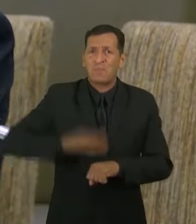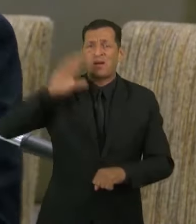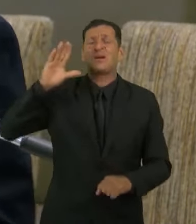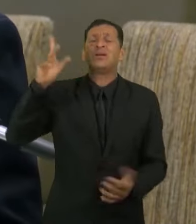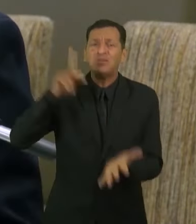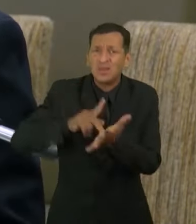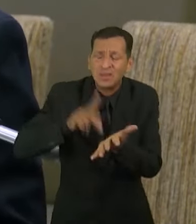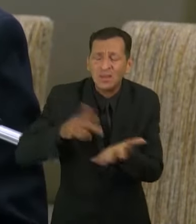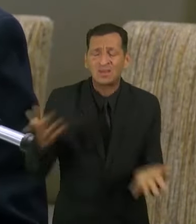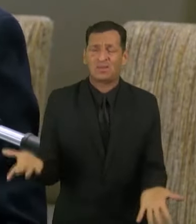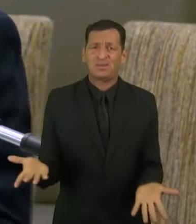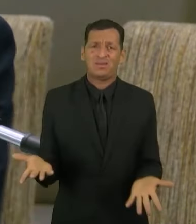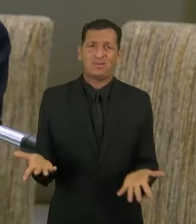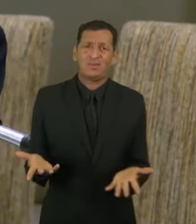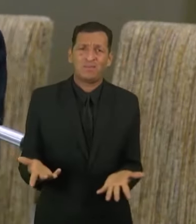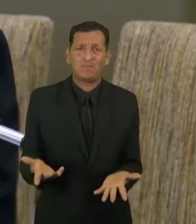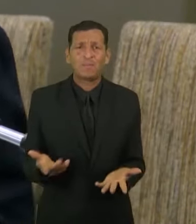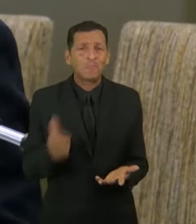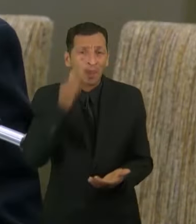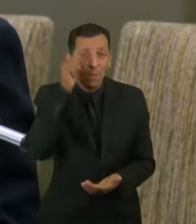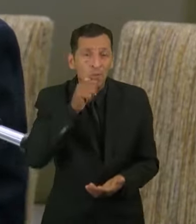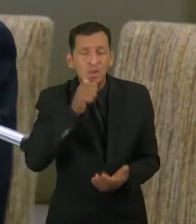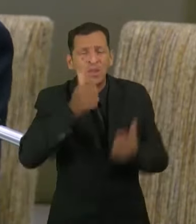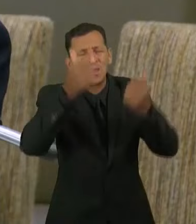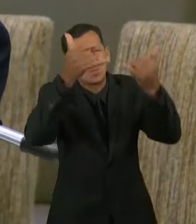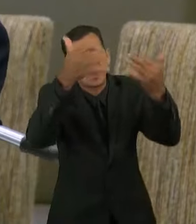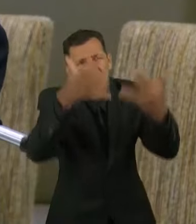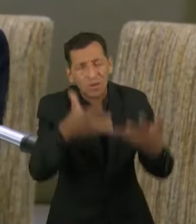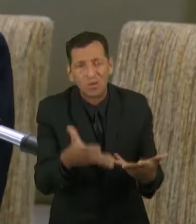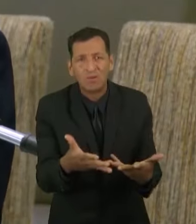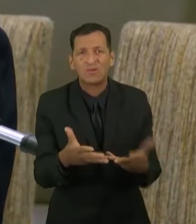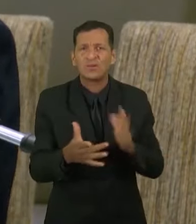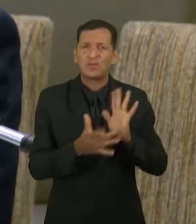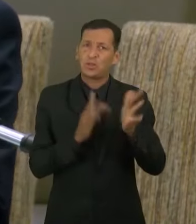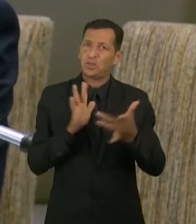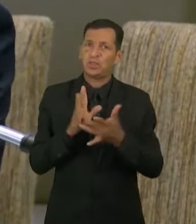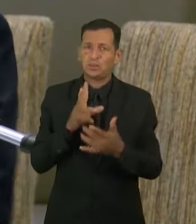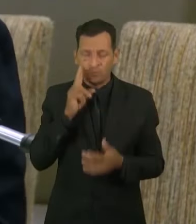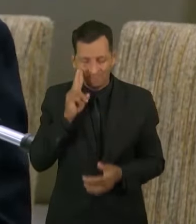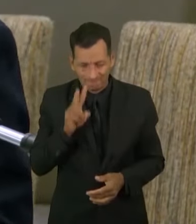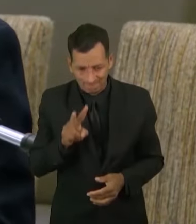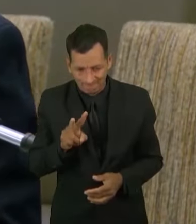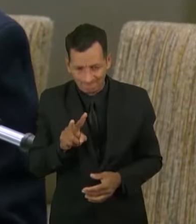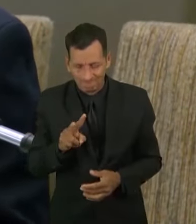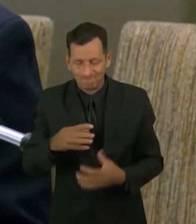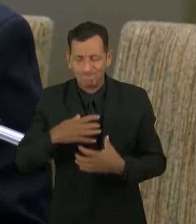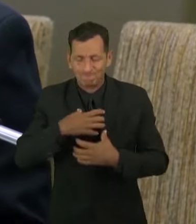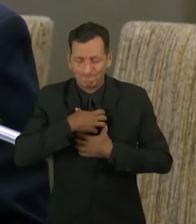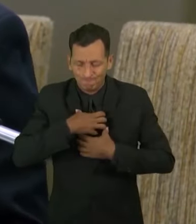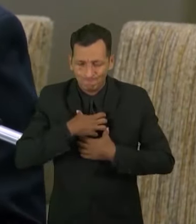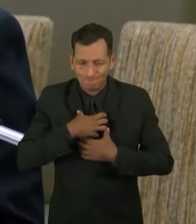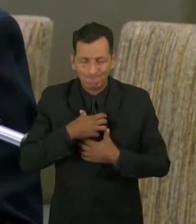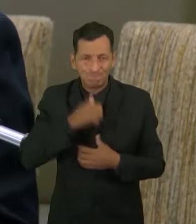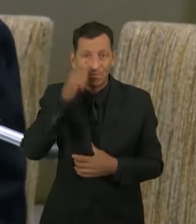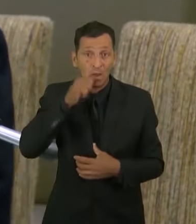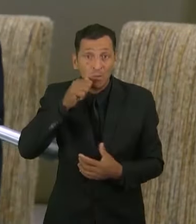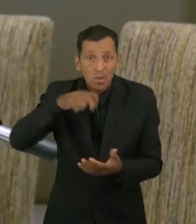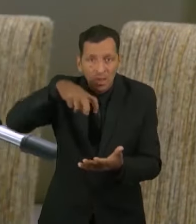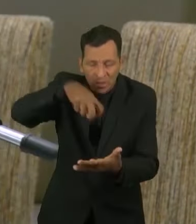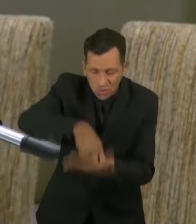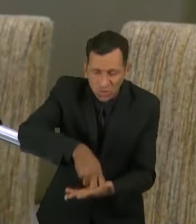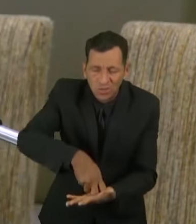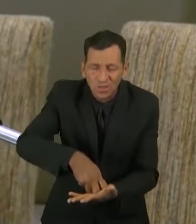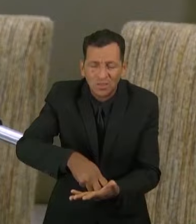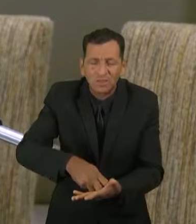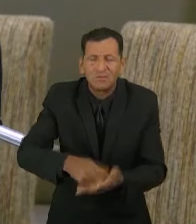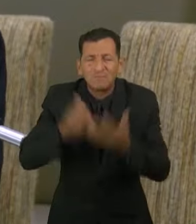12 anos padecendo, precisando de um alívio, de um conforto. Mas alguém